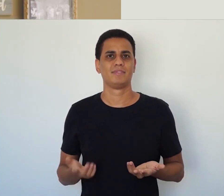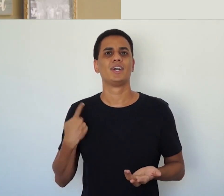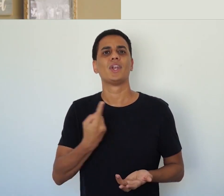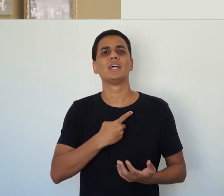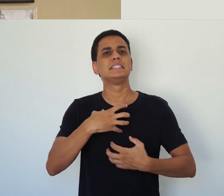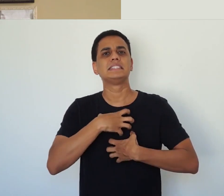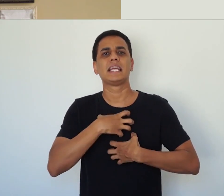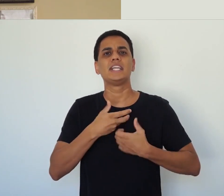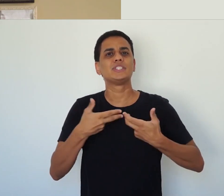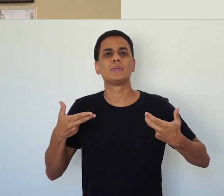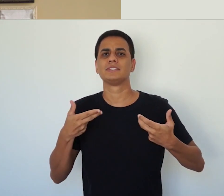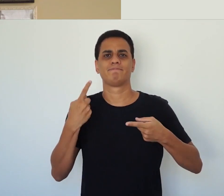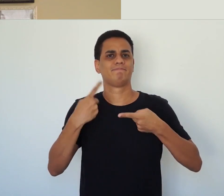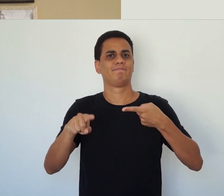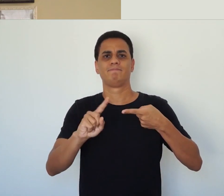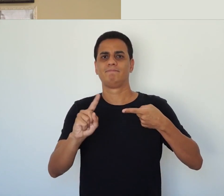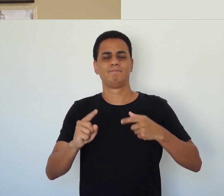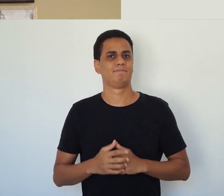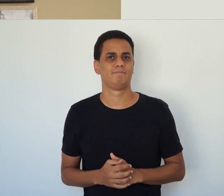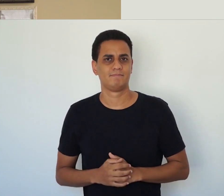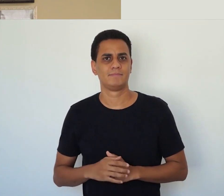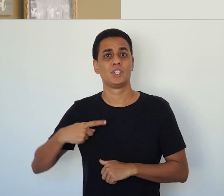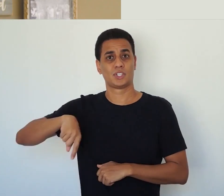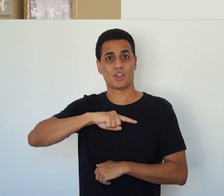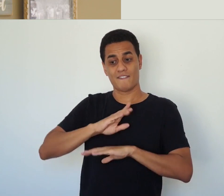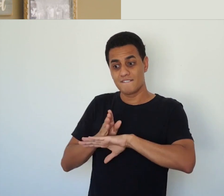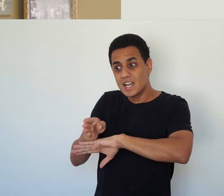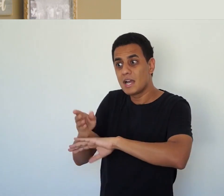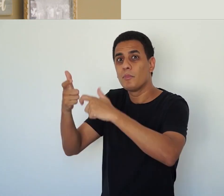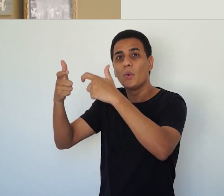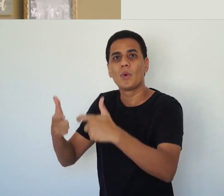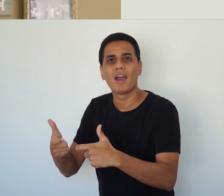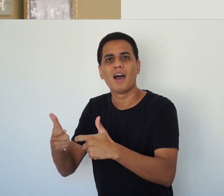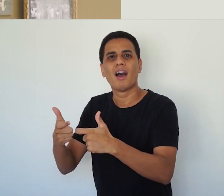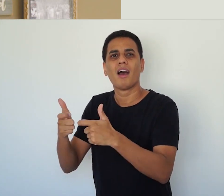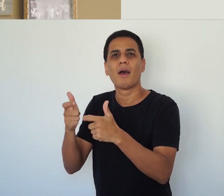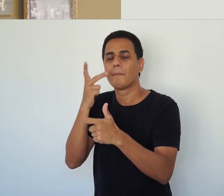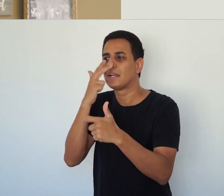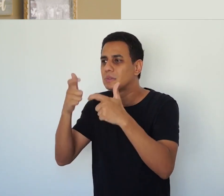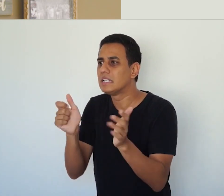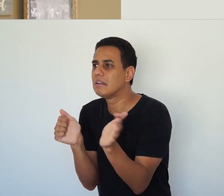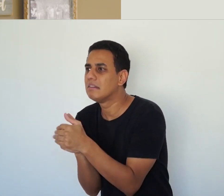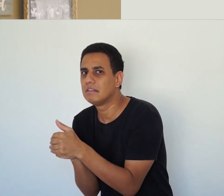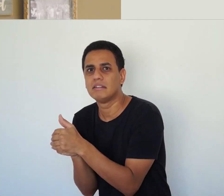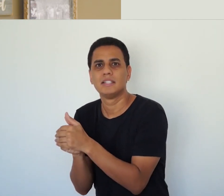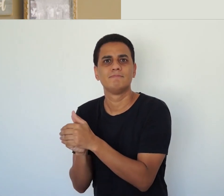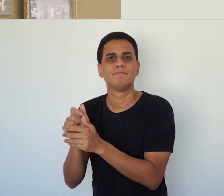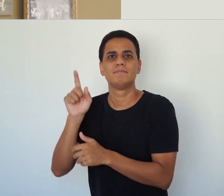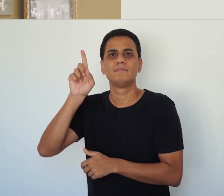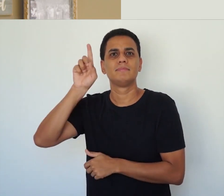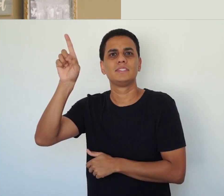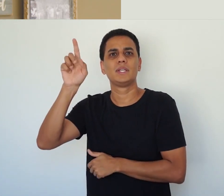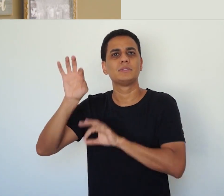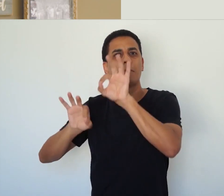acolhemos. Nós acabamos sentindo coisas que não devemos sentir, nós acabamos indo a lugares emocionais que são desertos e